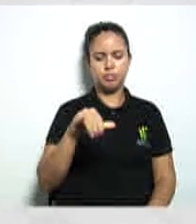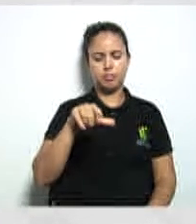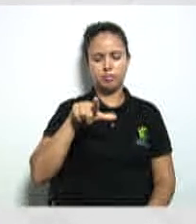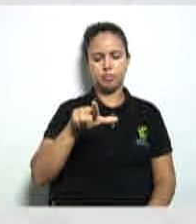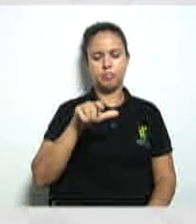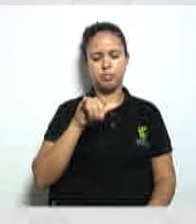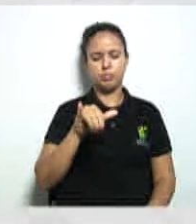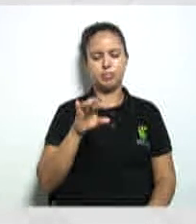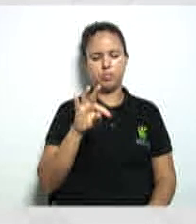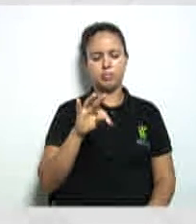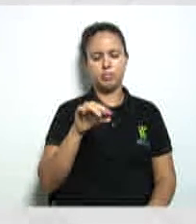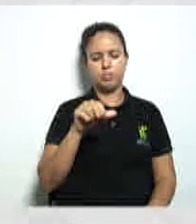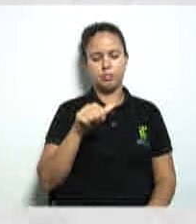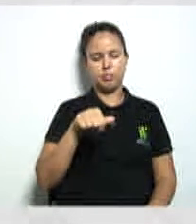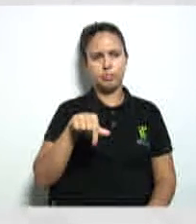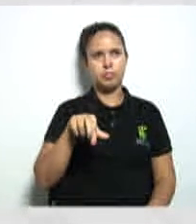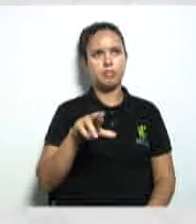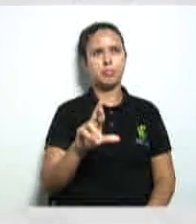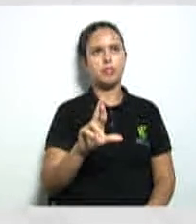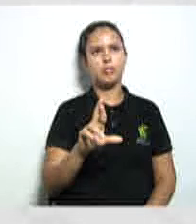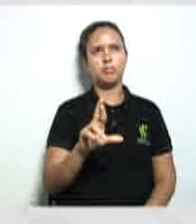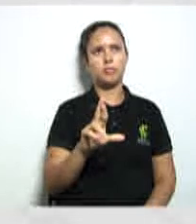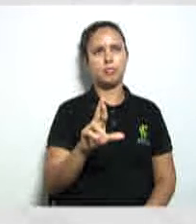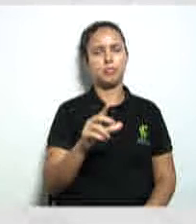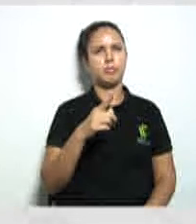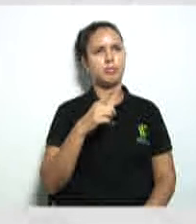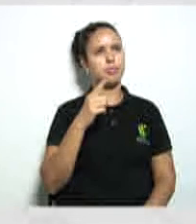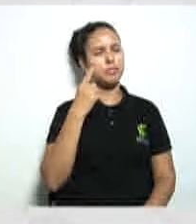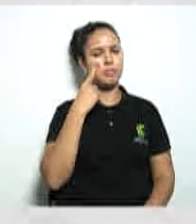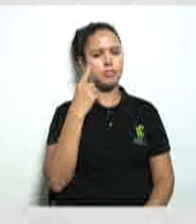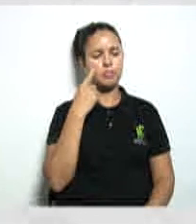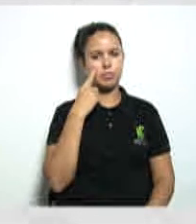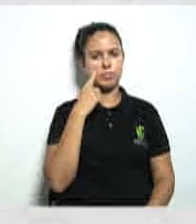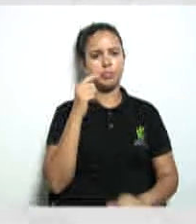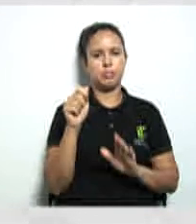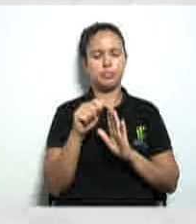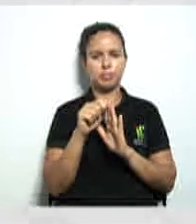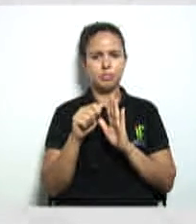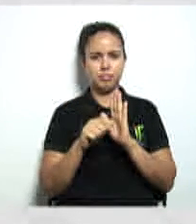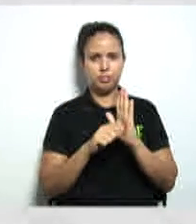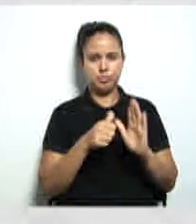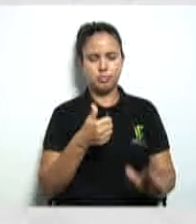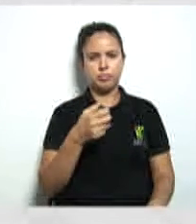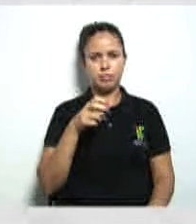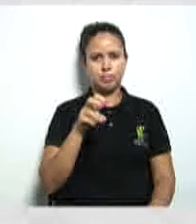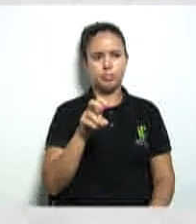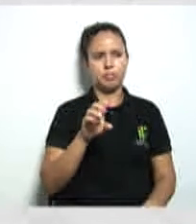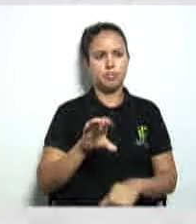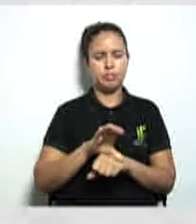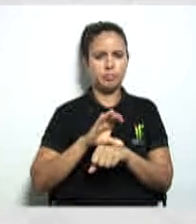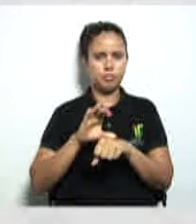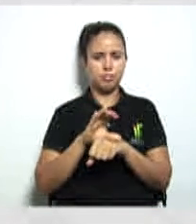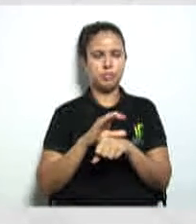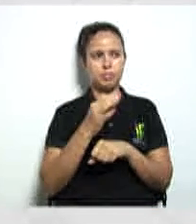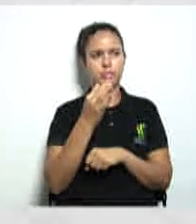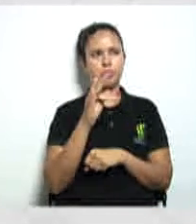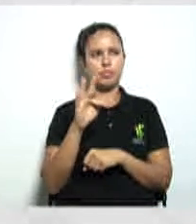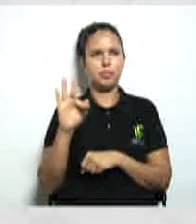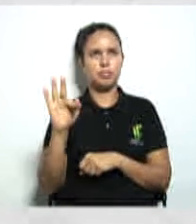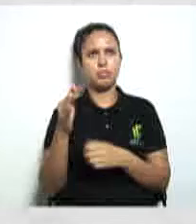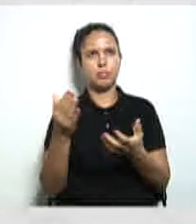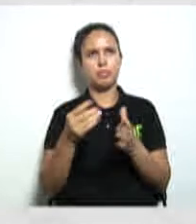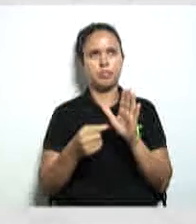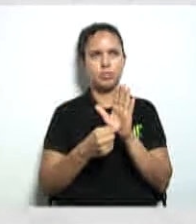lá no artigo 5º, né, da Constituição Federal. E aí a gente vai mostrar para vocês o